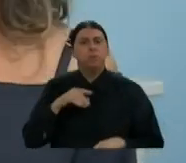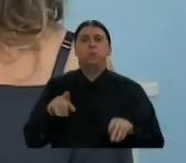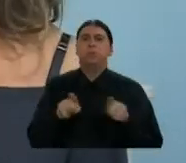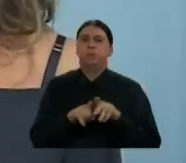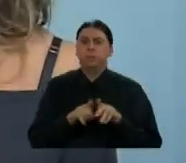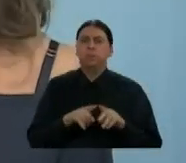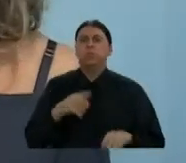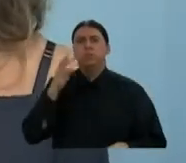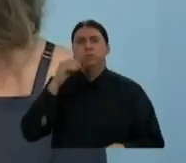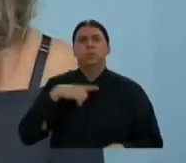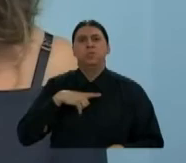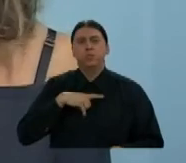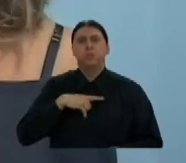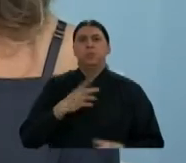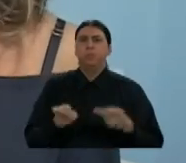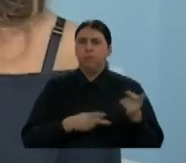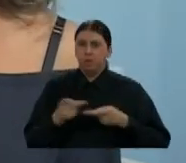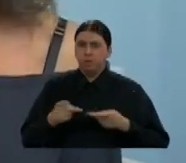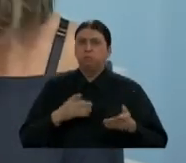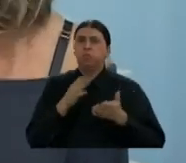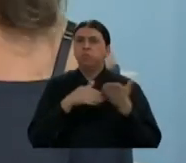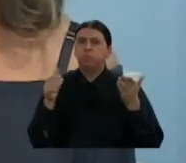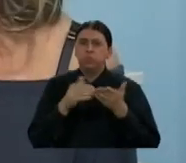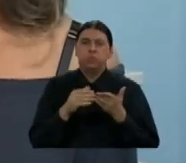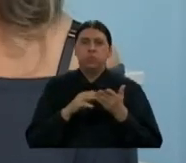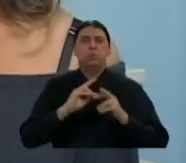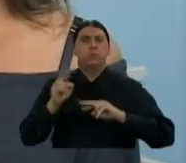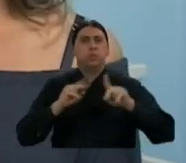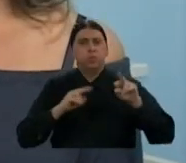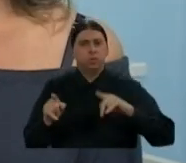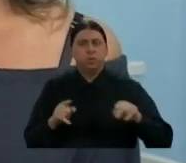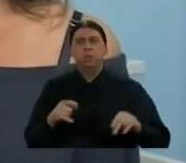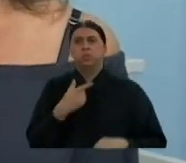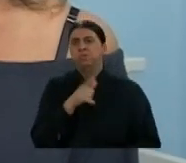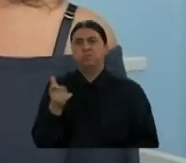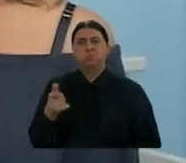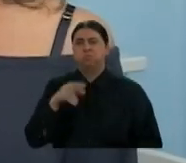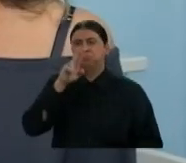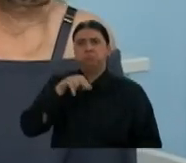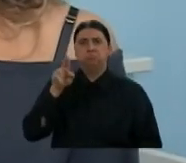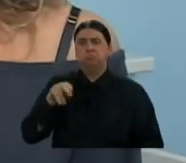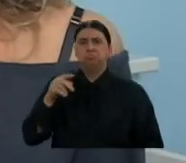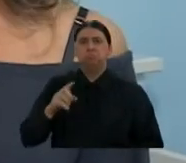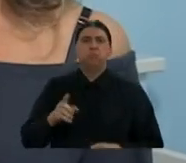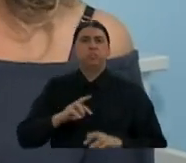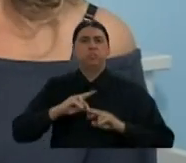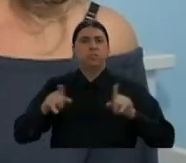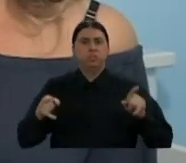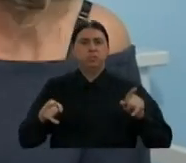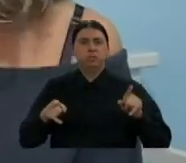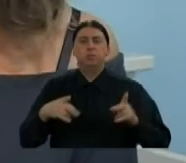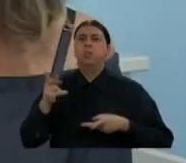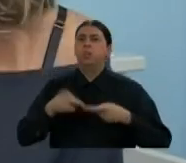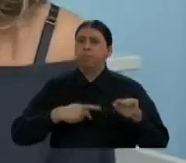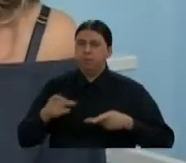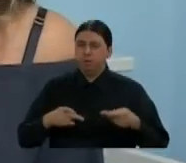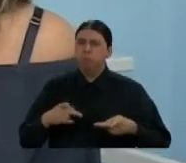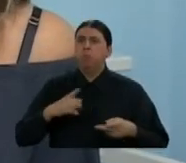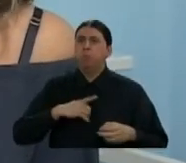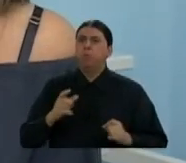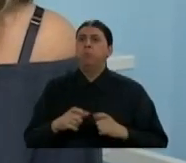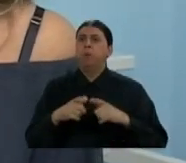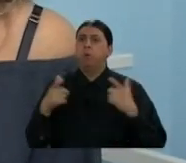ele é primo como os outros não existe a mínima diferença os primos maior dias ajudam e lhe